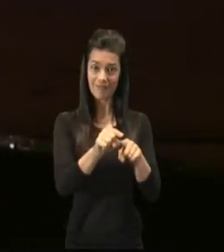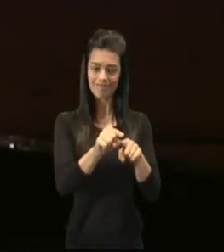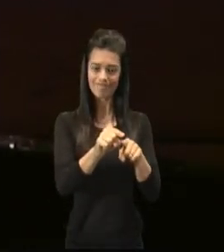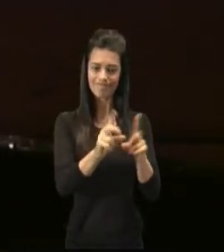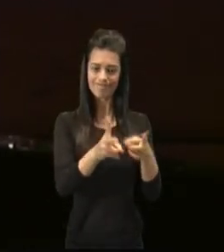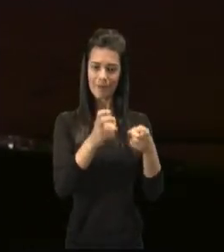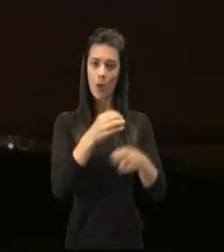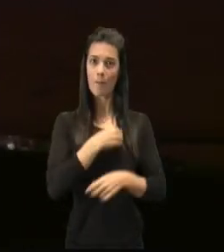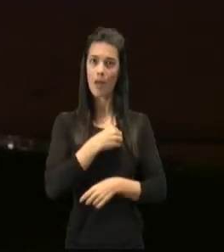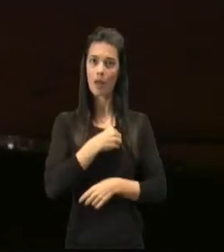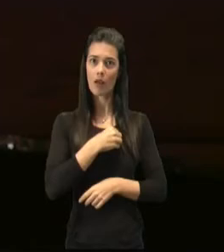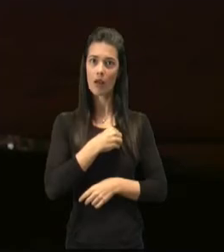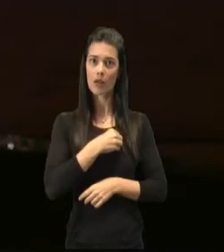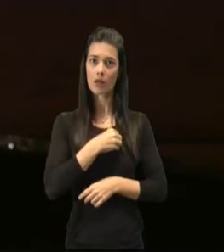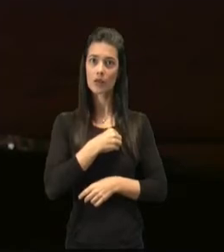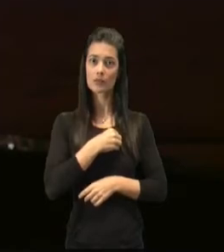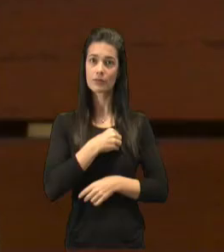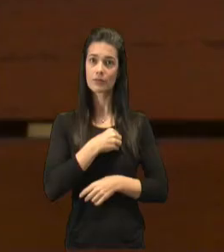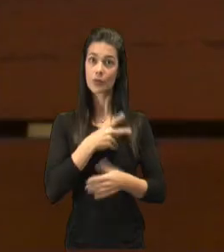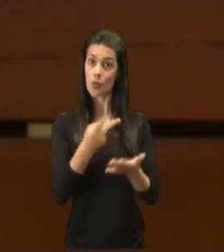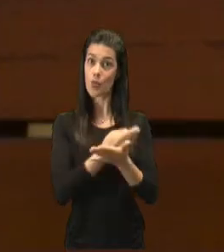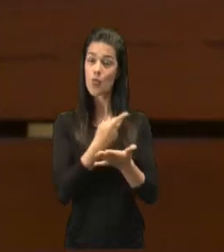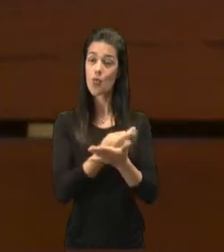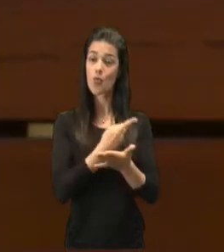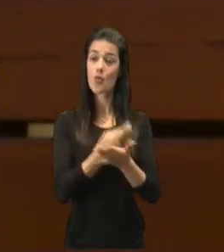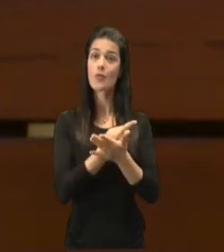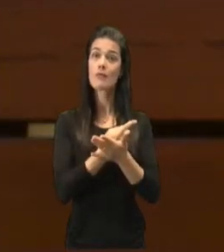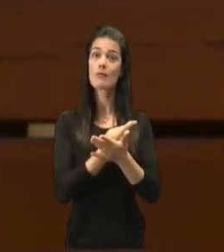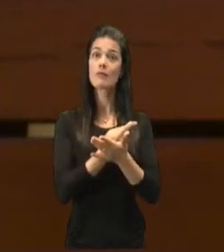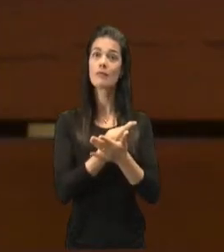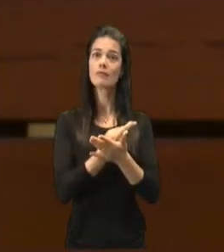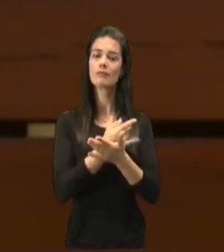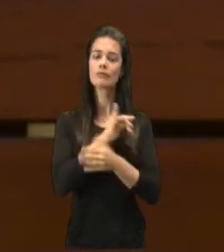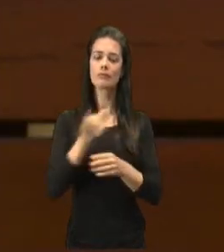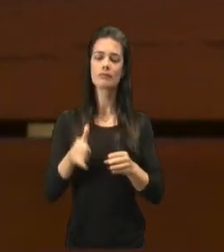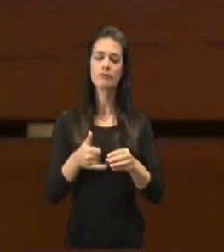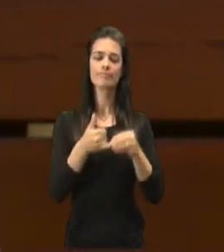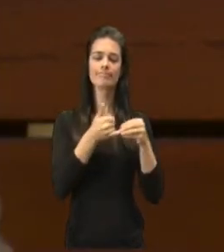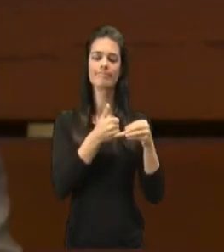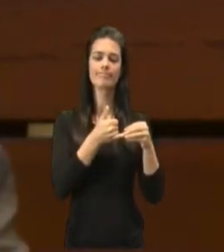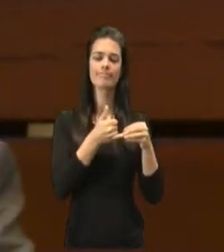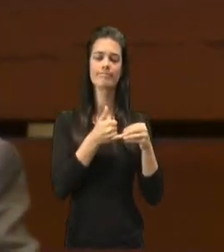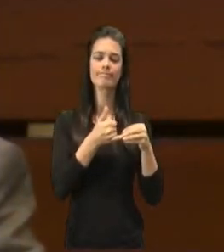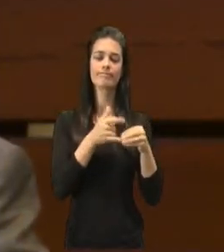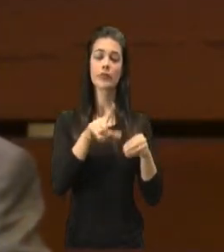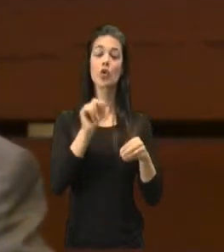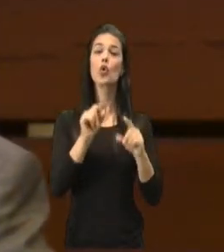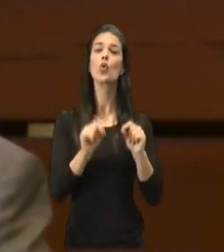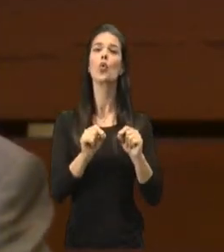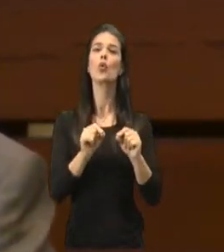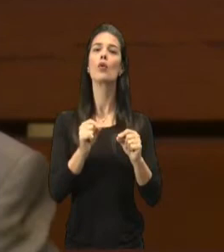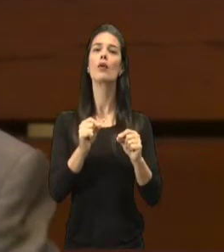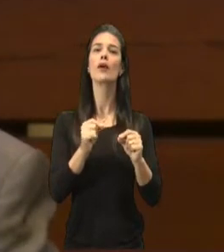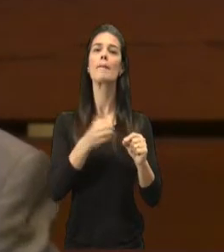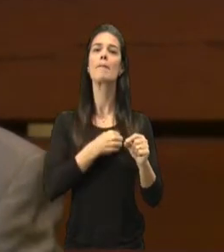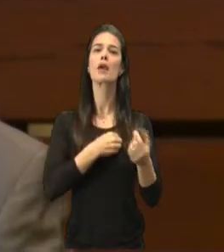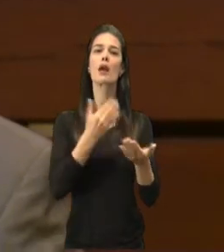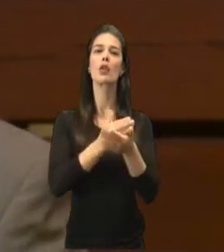erro, e o pecado cessa, e o povo continua na sua